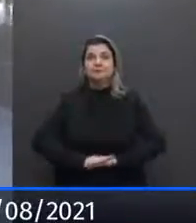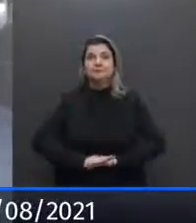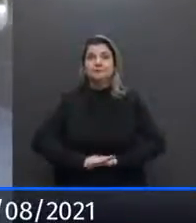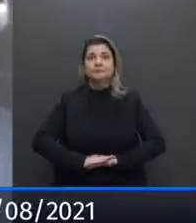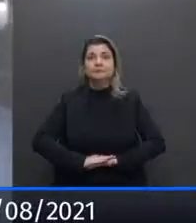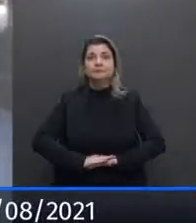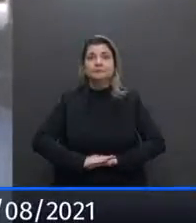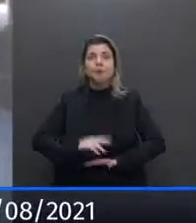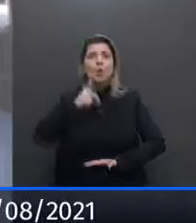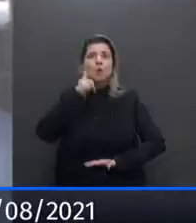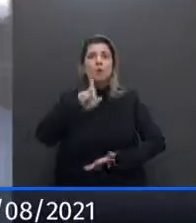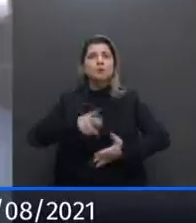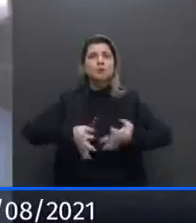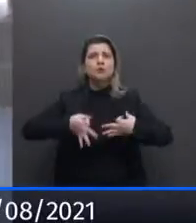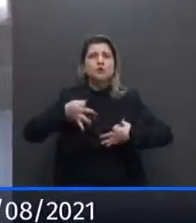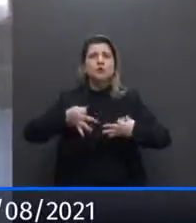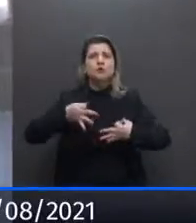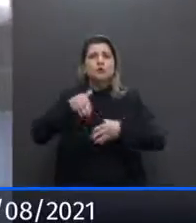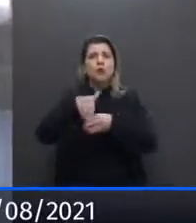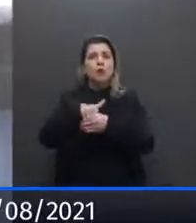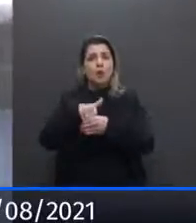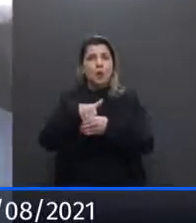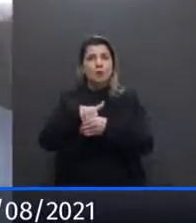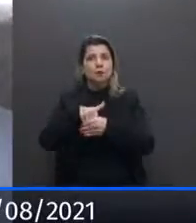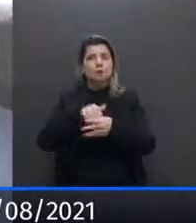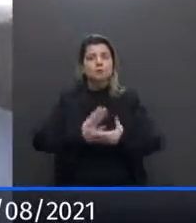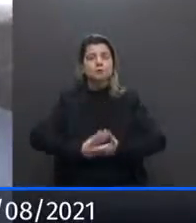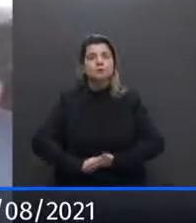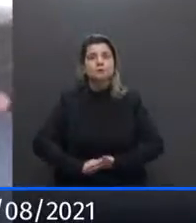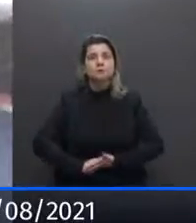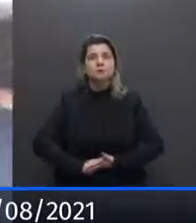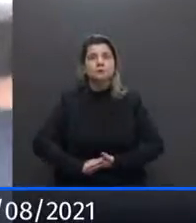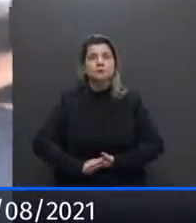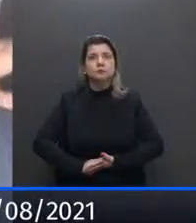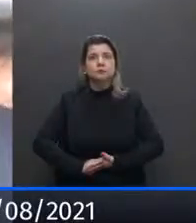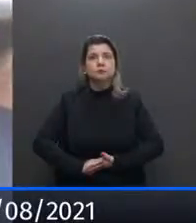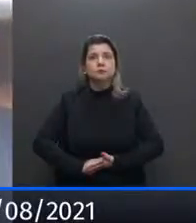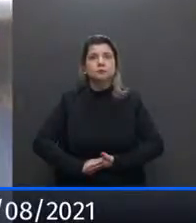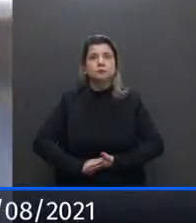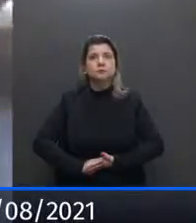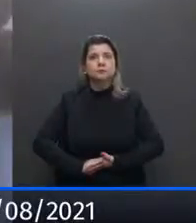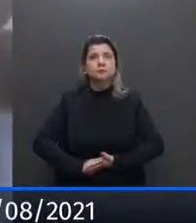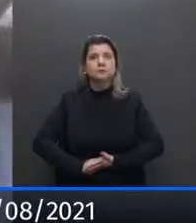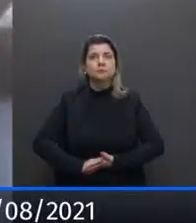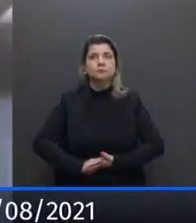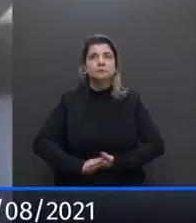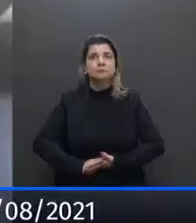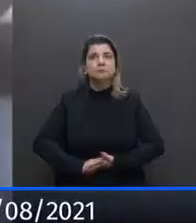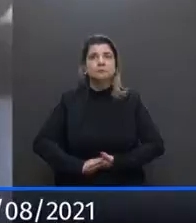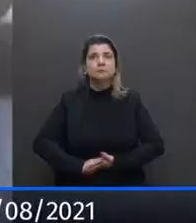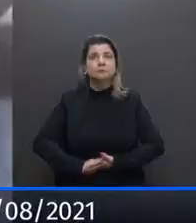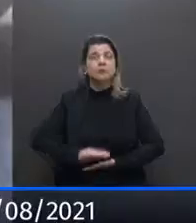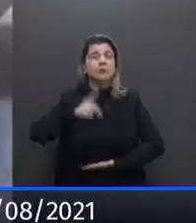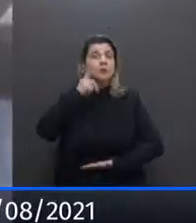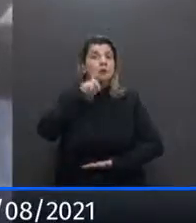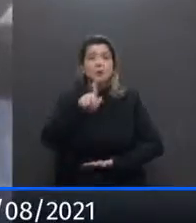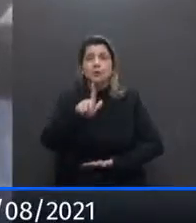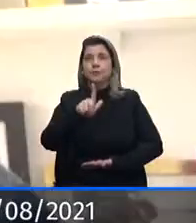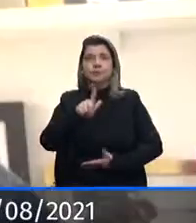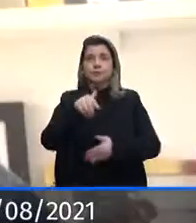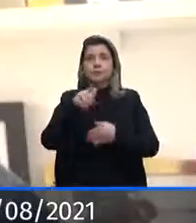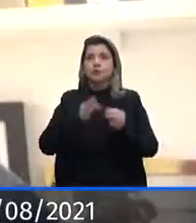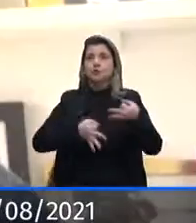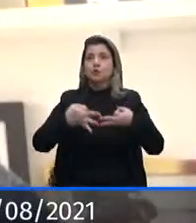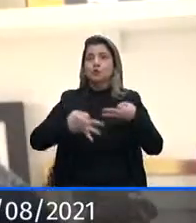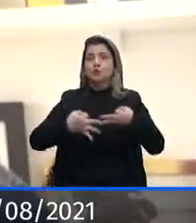Consegui justificar o meu voto, presidente? Sim, tá. Estamos em votação ainda aqui. Tá certo. Eu não consegui justificar meu voto. Ao meu